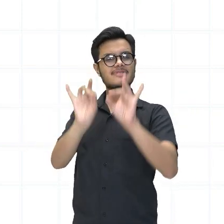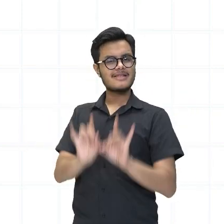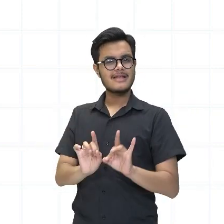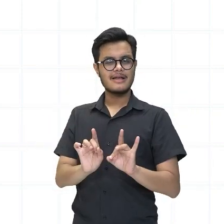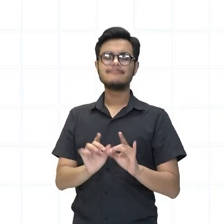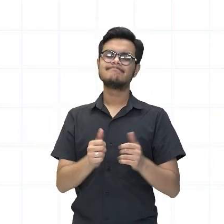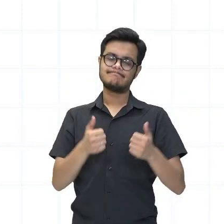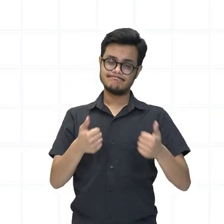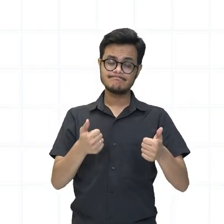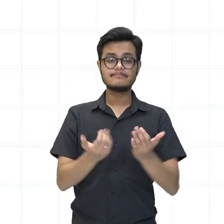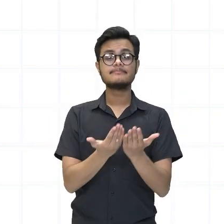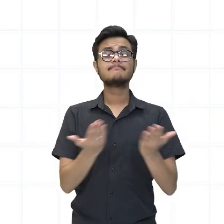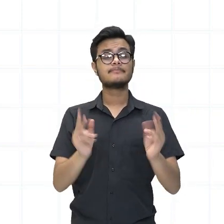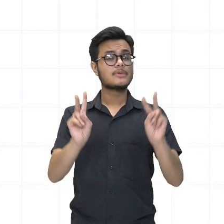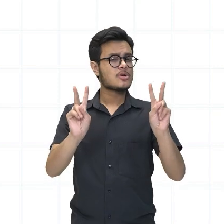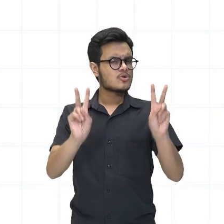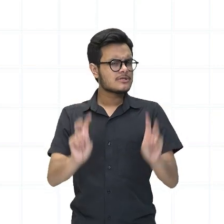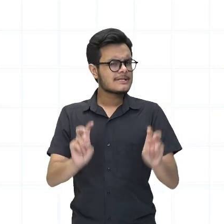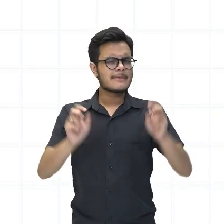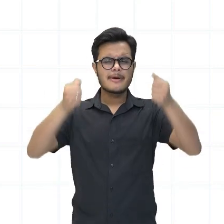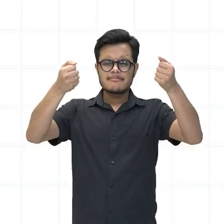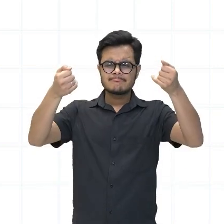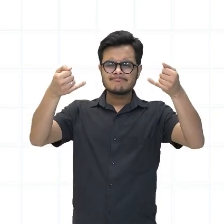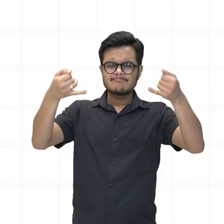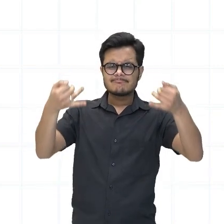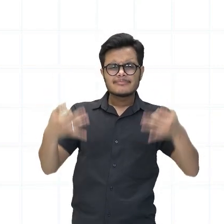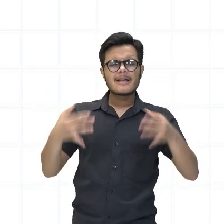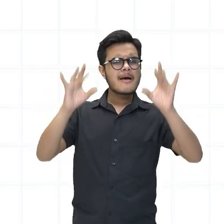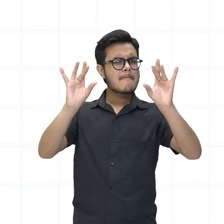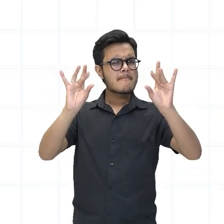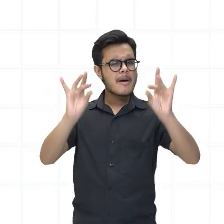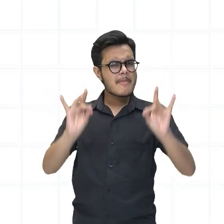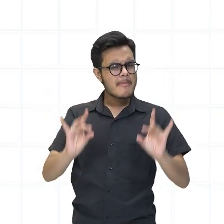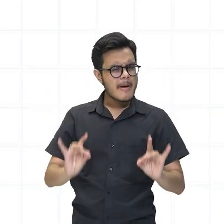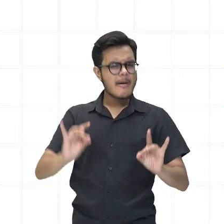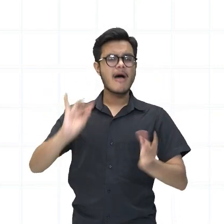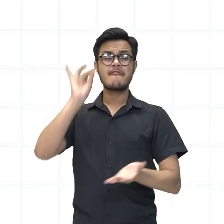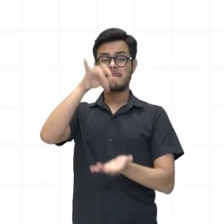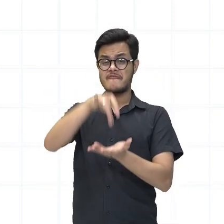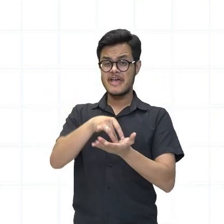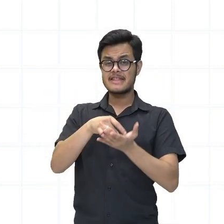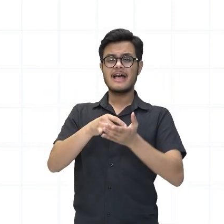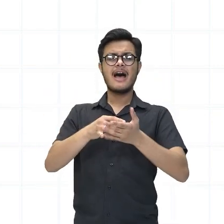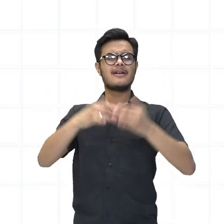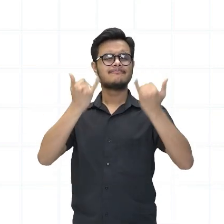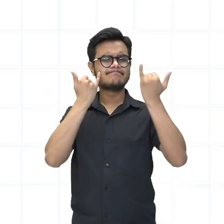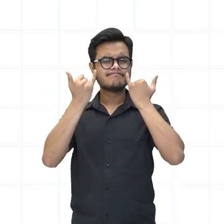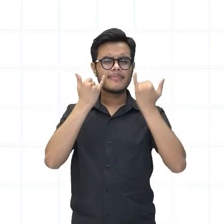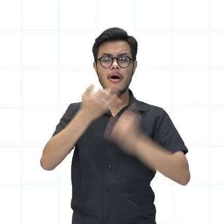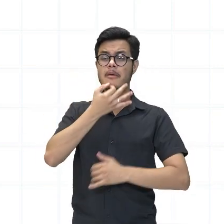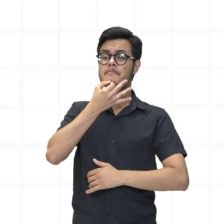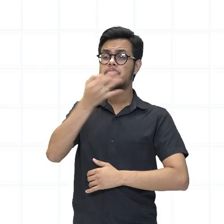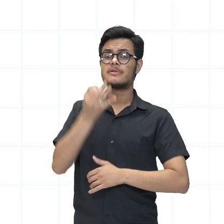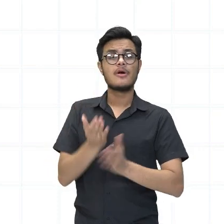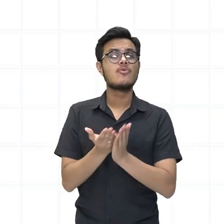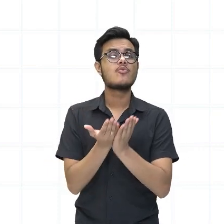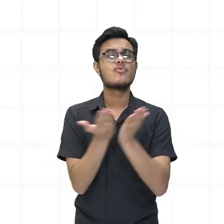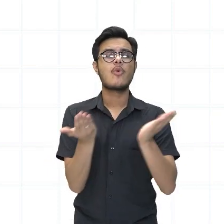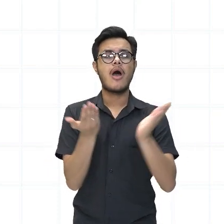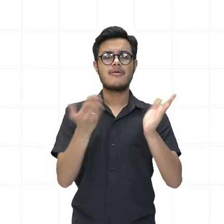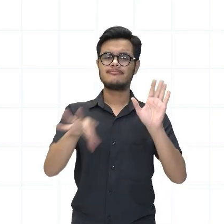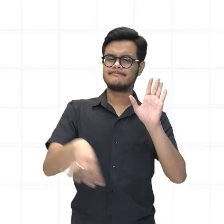assunto, tentando explicá-lo com dados, fatos, depoimentos e opiniões. É